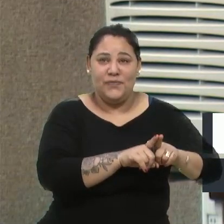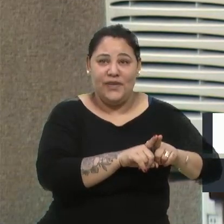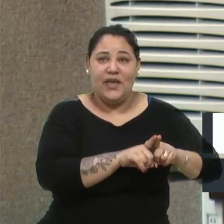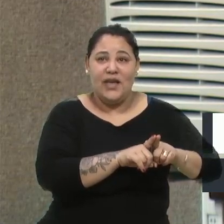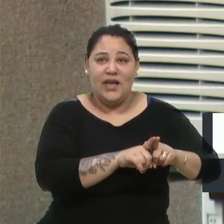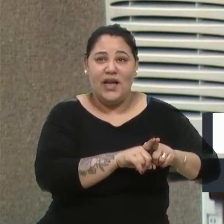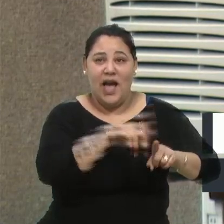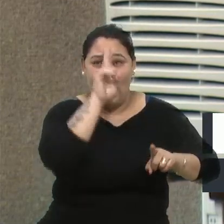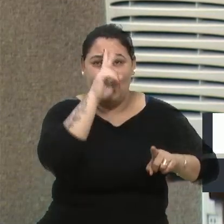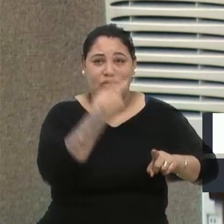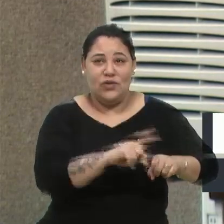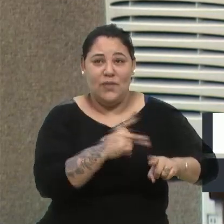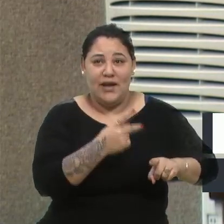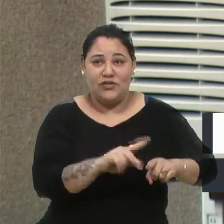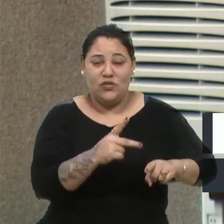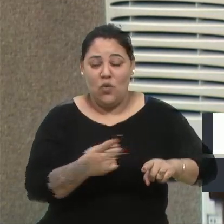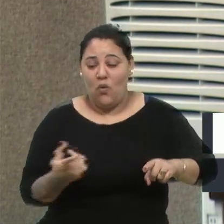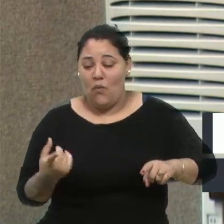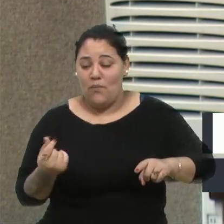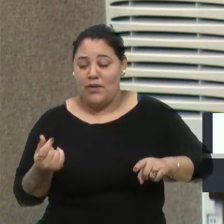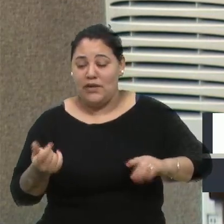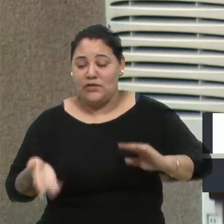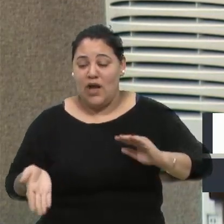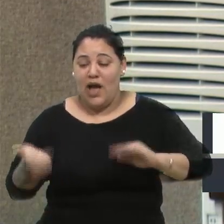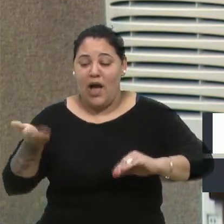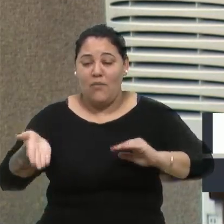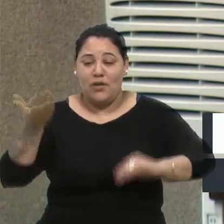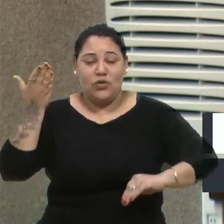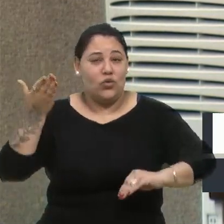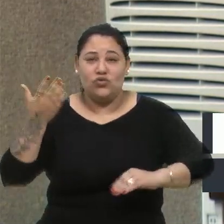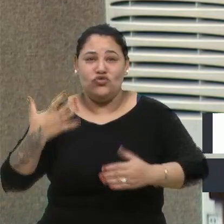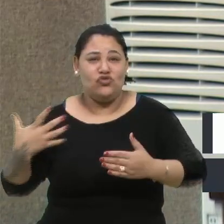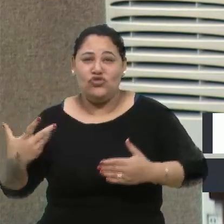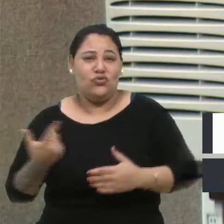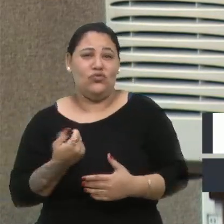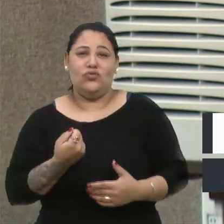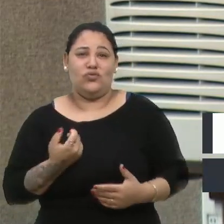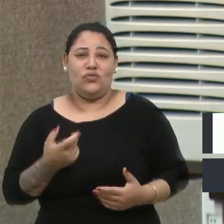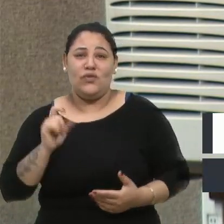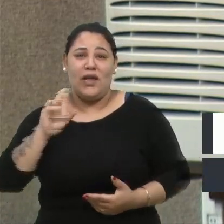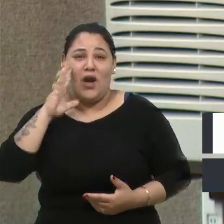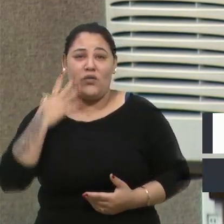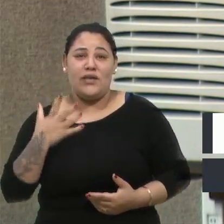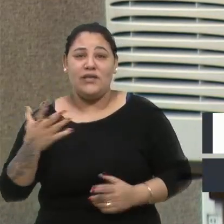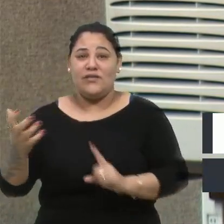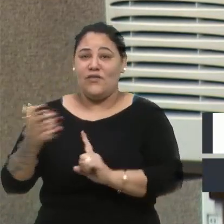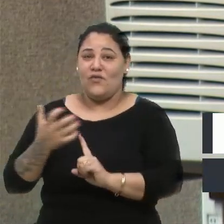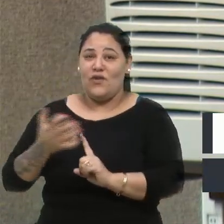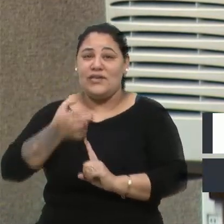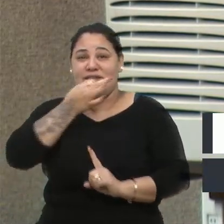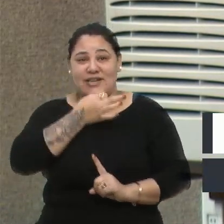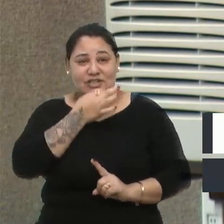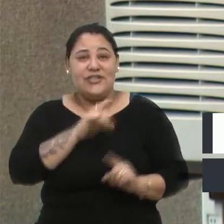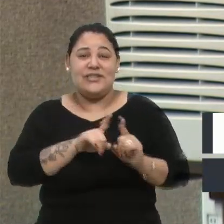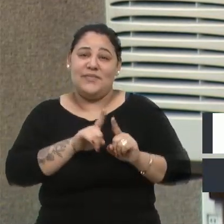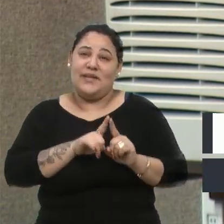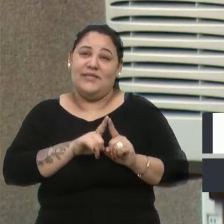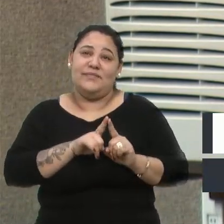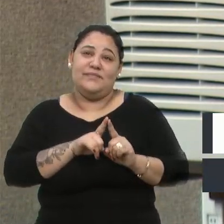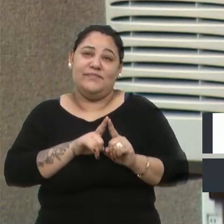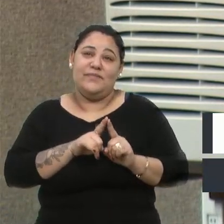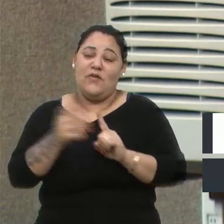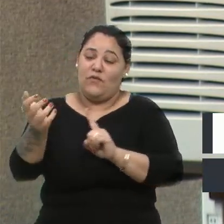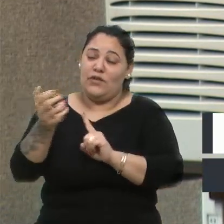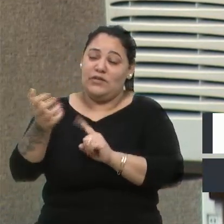automaticamente os preços dos fertilizantes aumentaram, de adubo, de tudo, e o que acontece? Vai afetar quem? Caxias do Sul, vai afetar